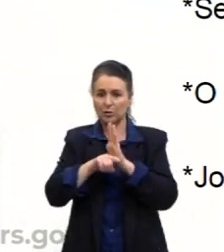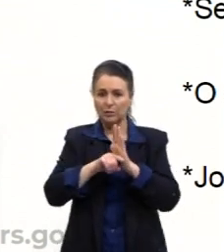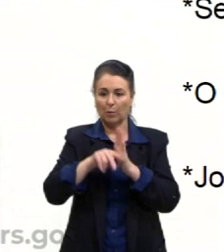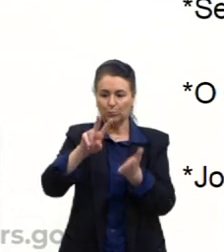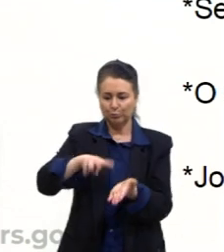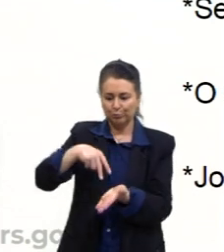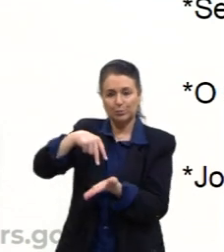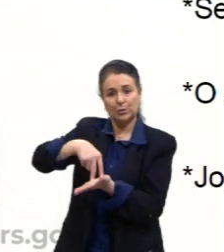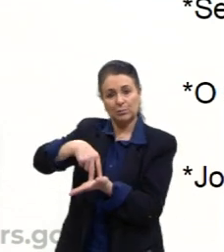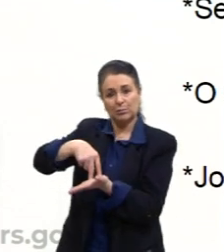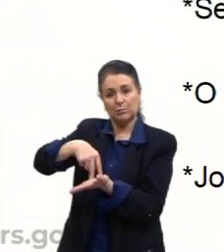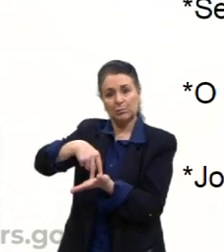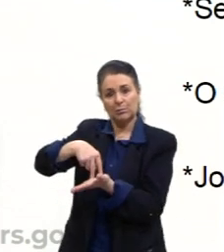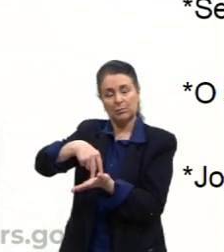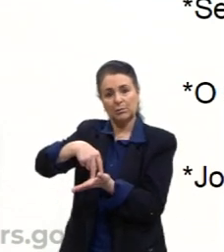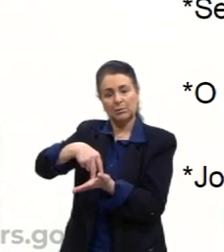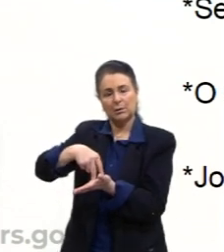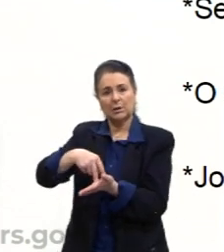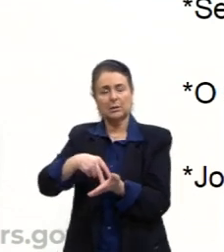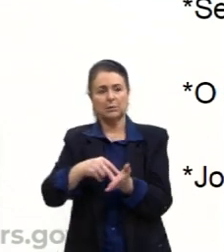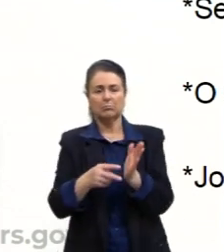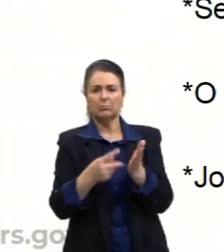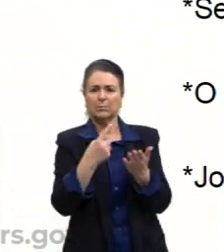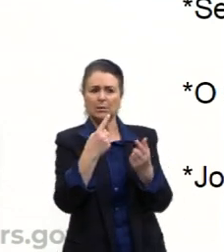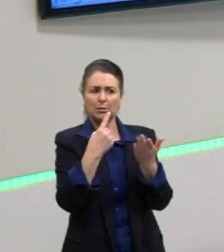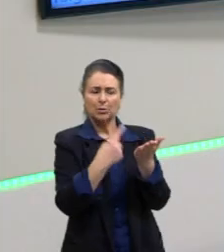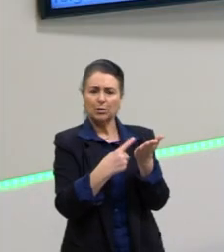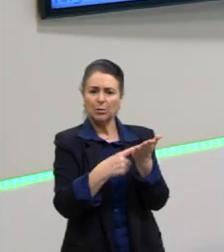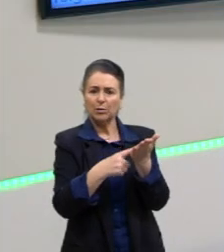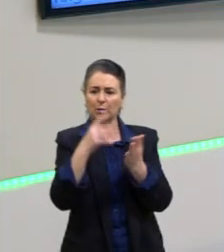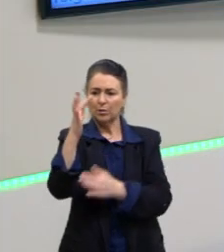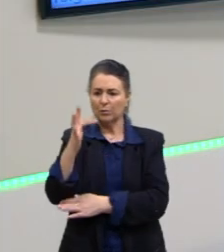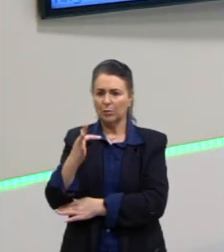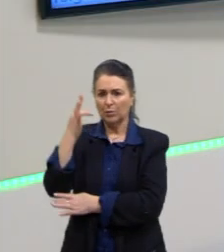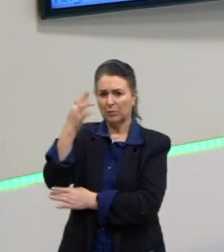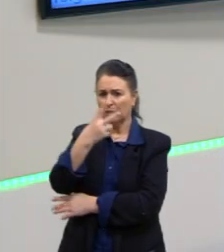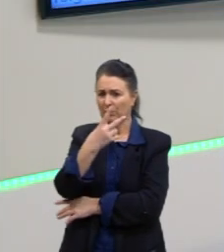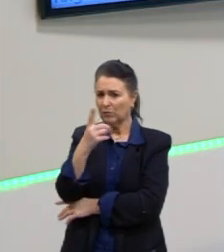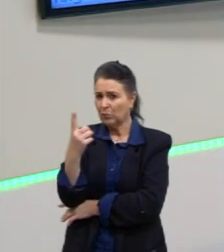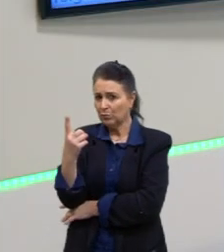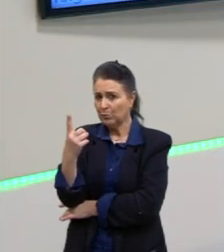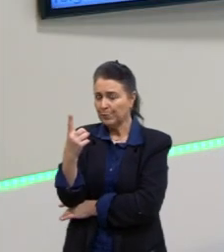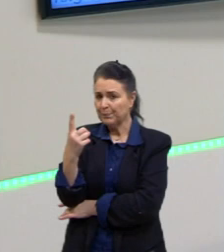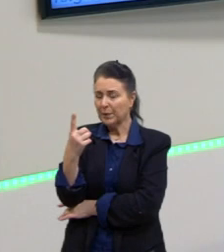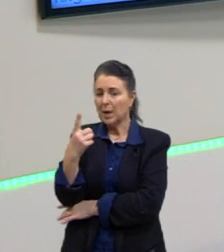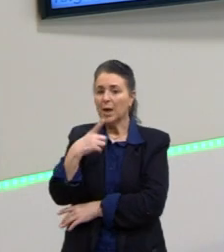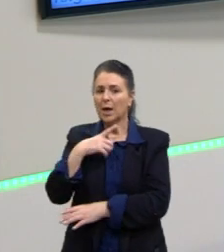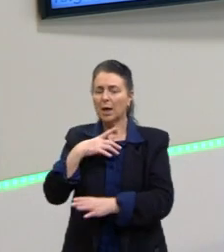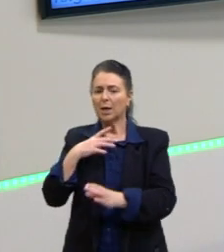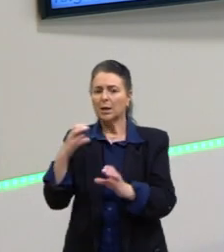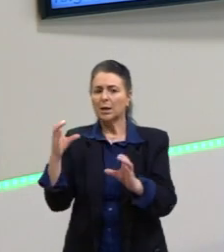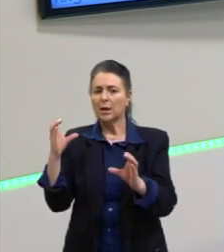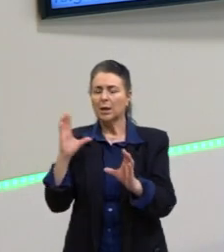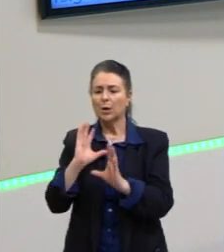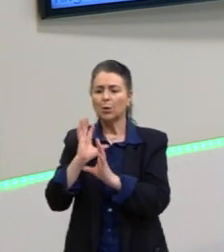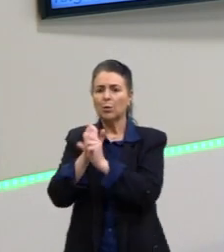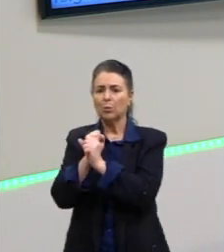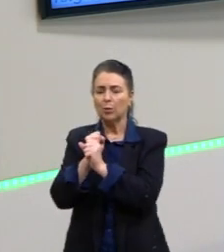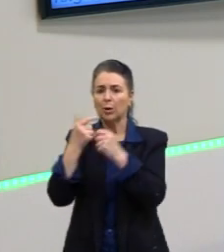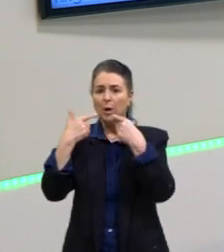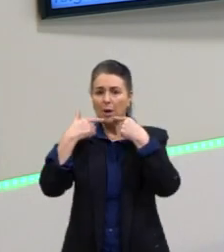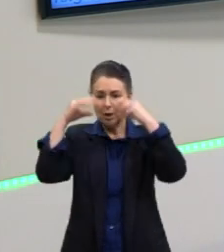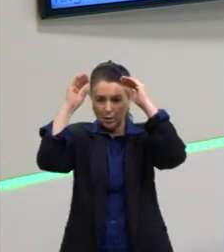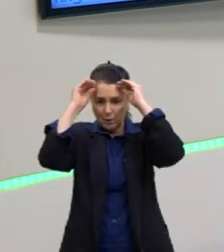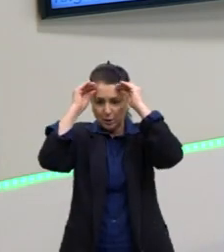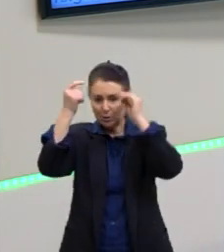é uma linguagem nesse tratado filosóficos de 21 ele ele conclui que a linguagem uma linguagem